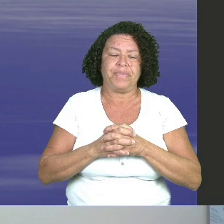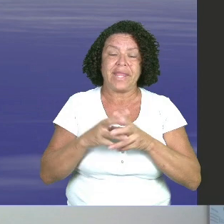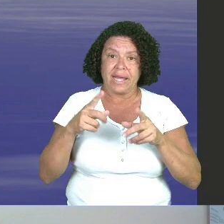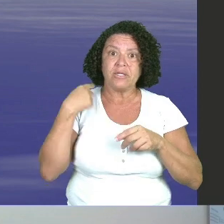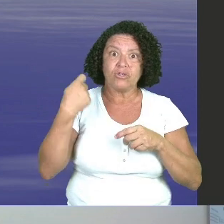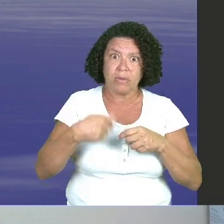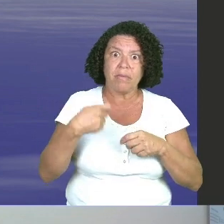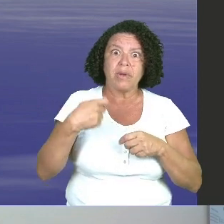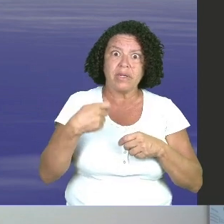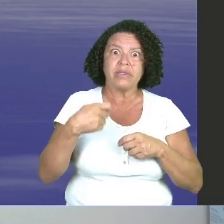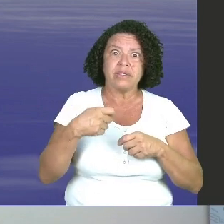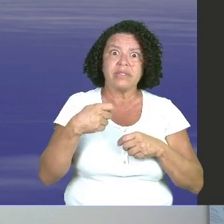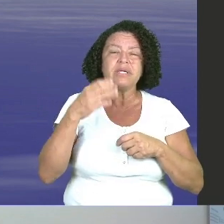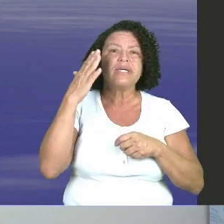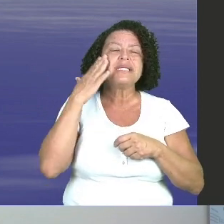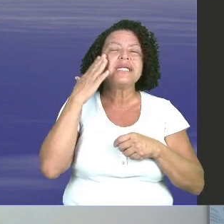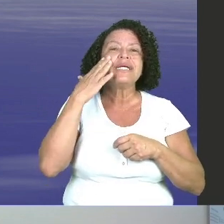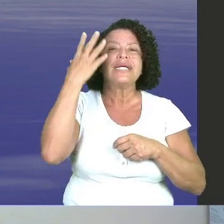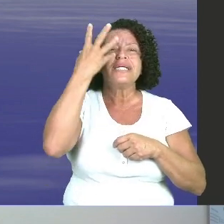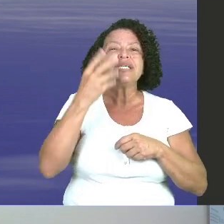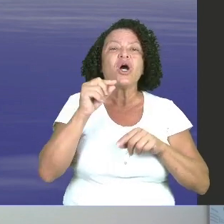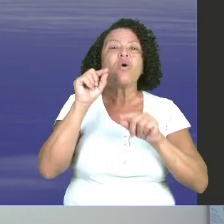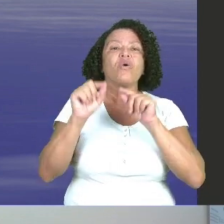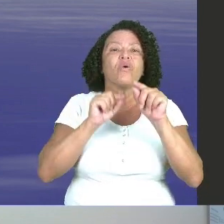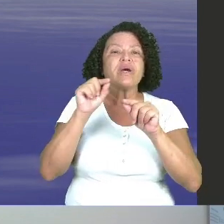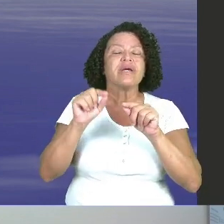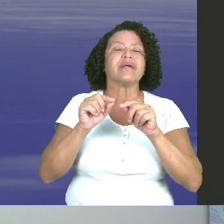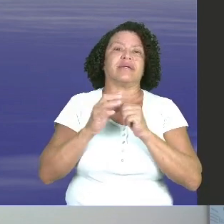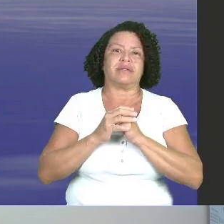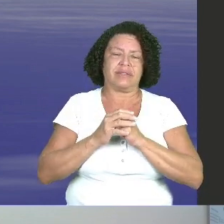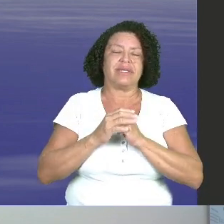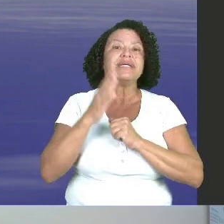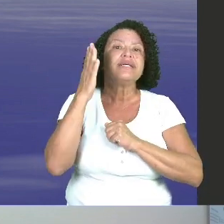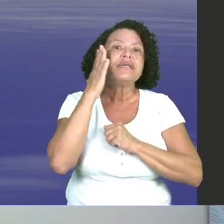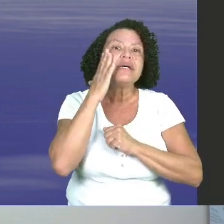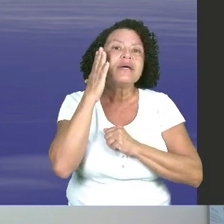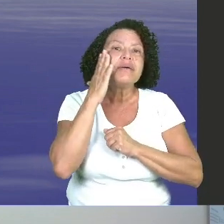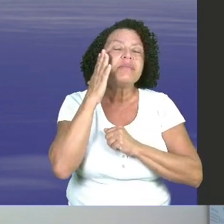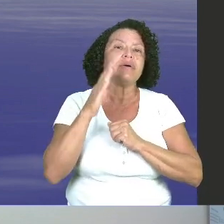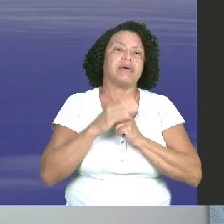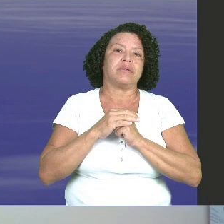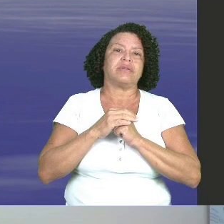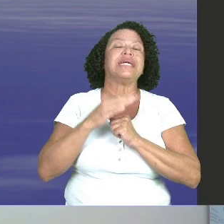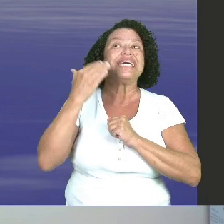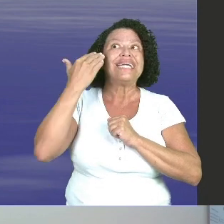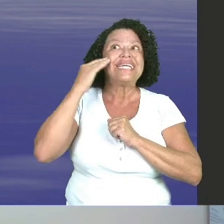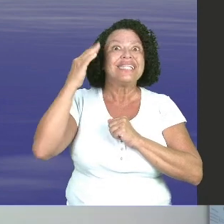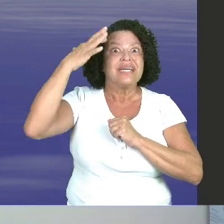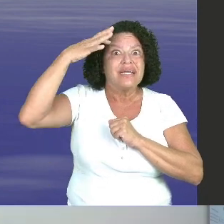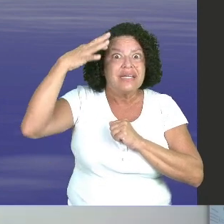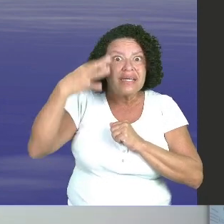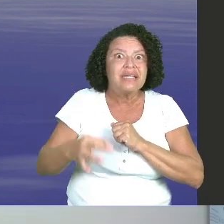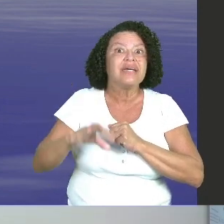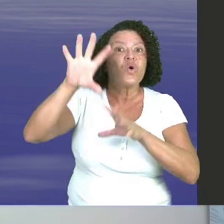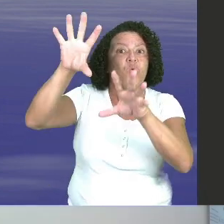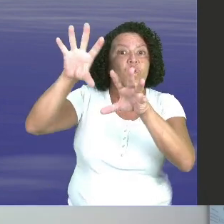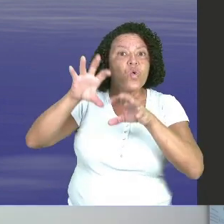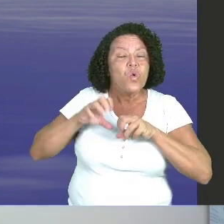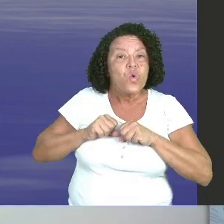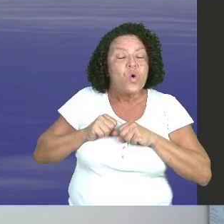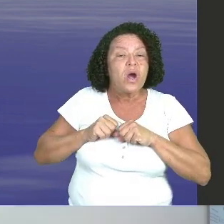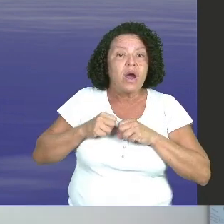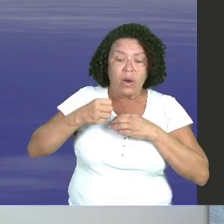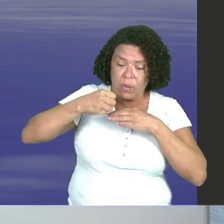precisa, como espírita, entender e saber compreender, assimilar e saber